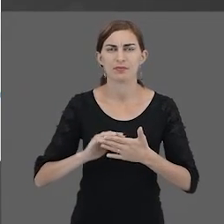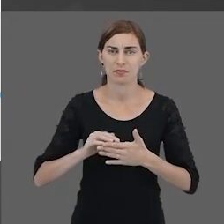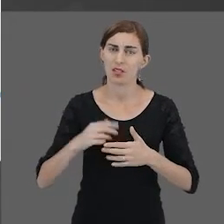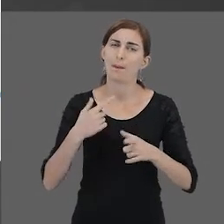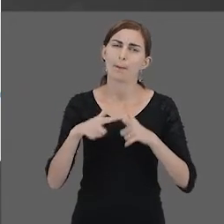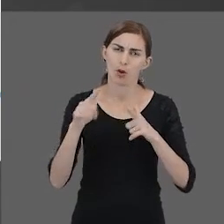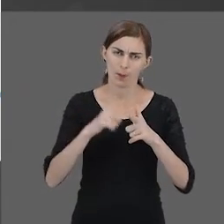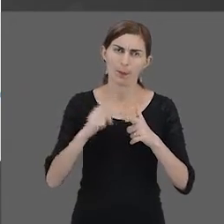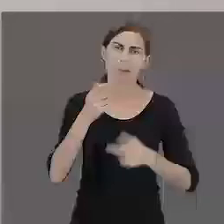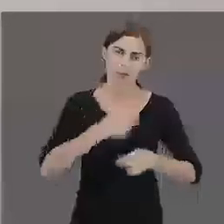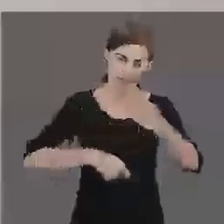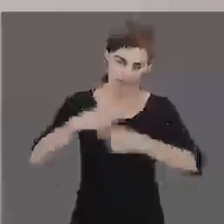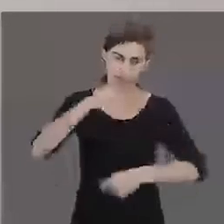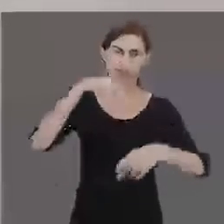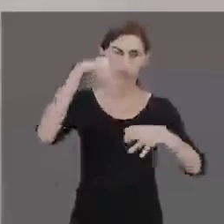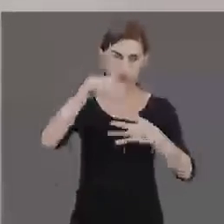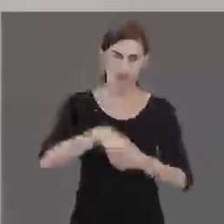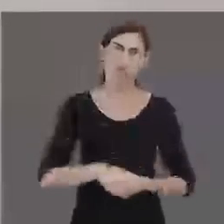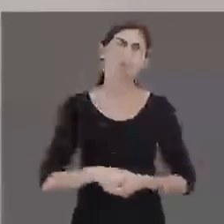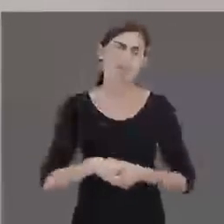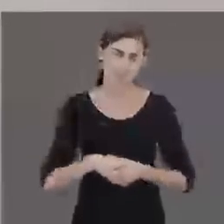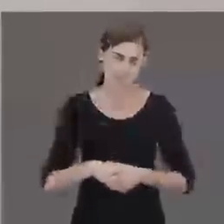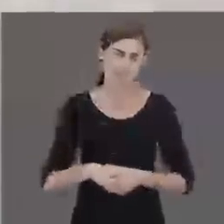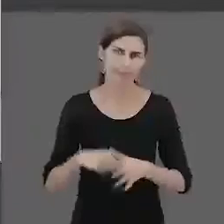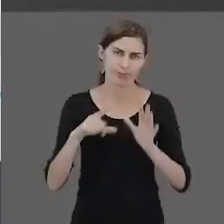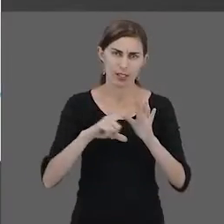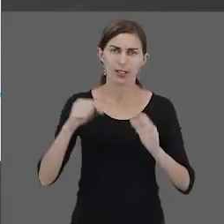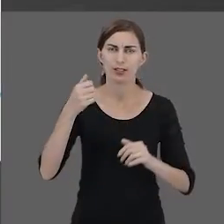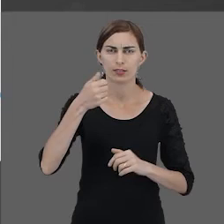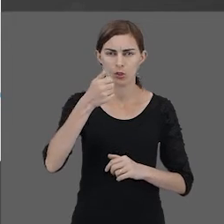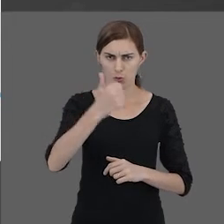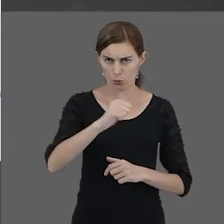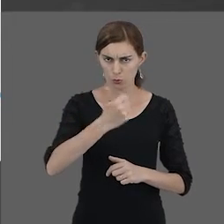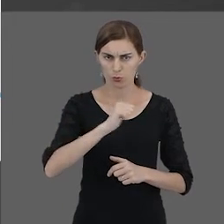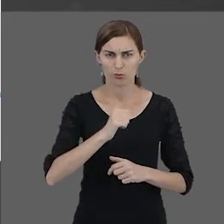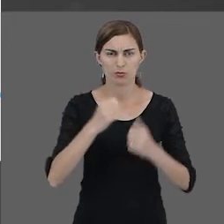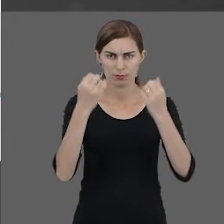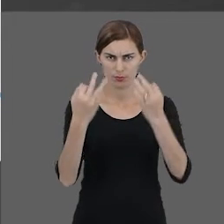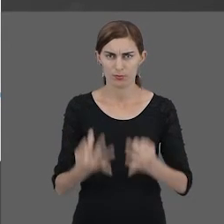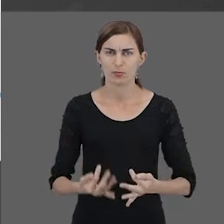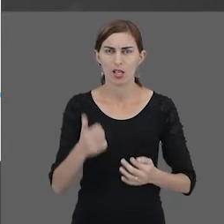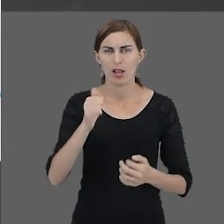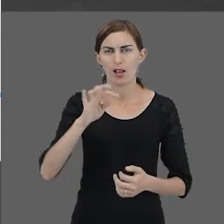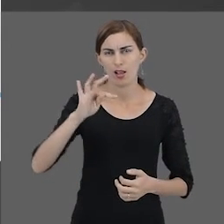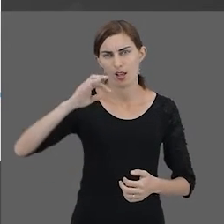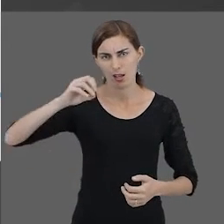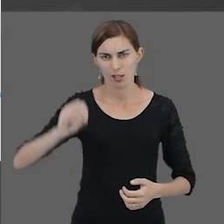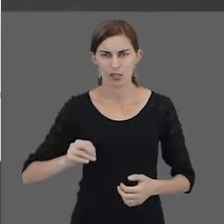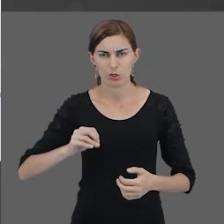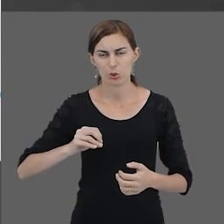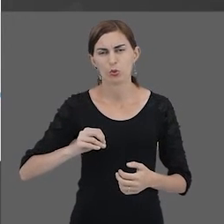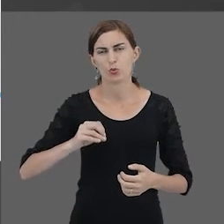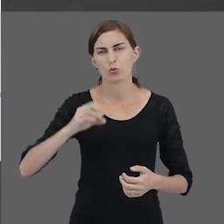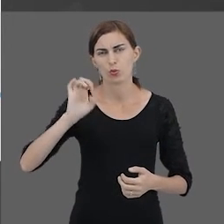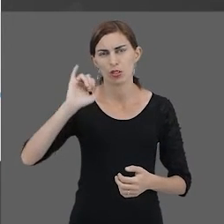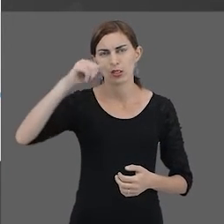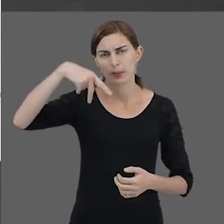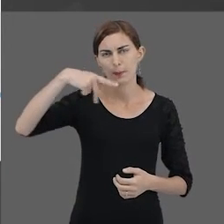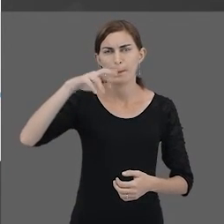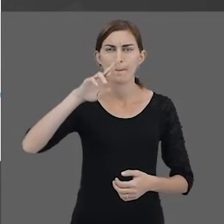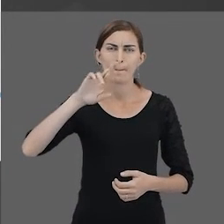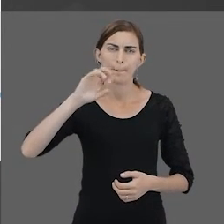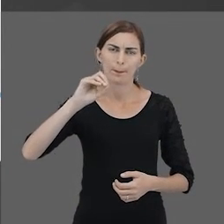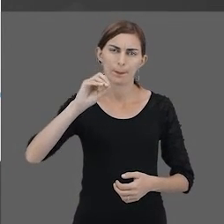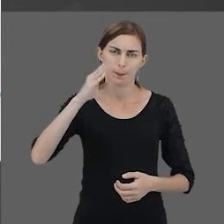administrativa. Então, o que é que esse artigo 11 traz? Constitui ato de improbidade administrativa que atenta contra